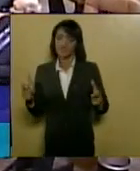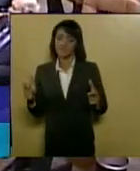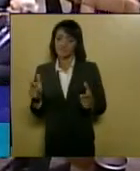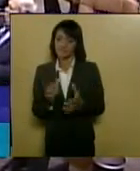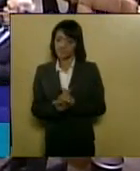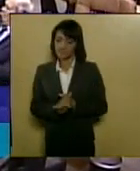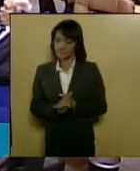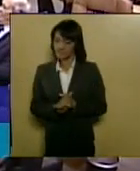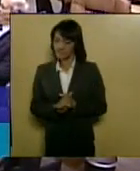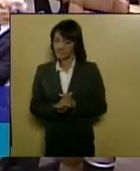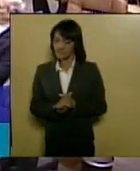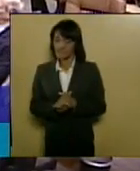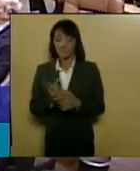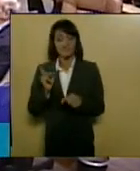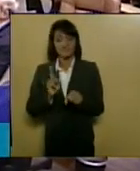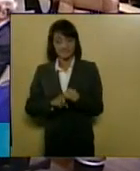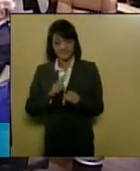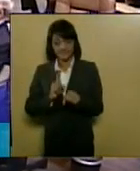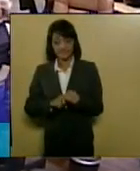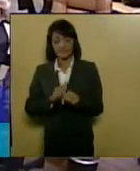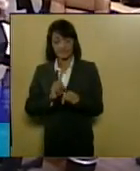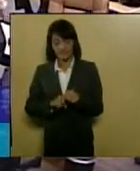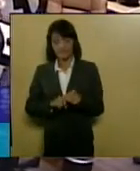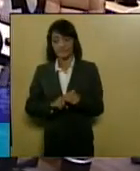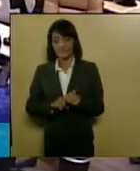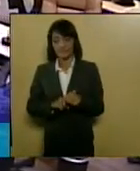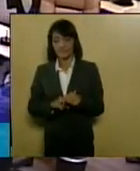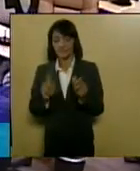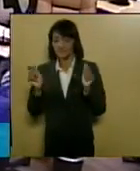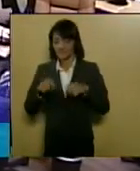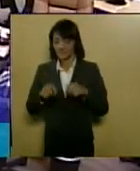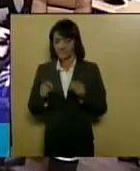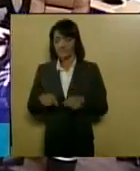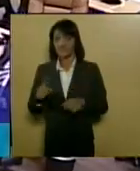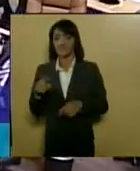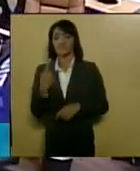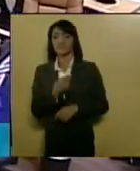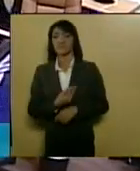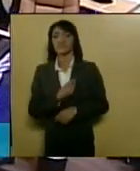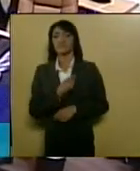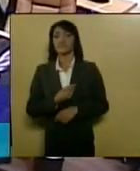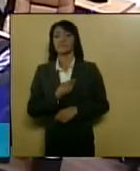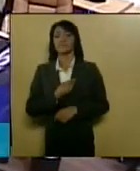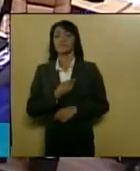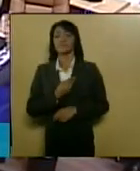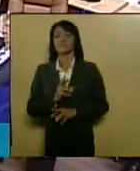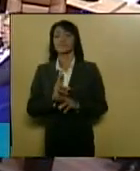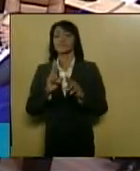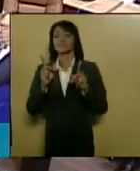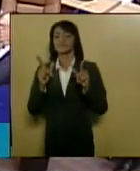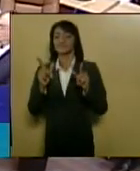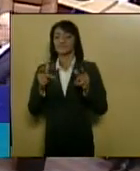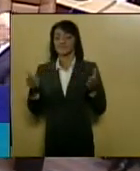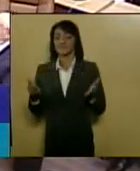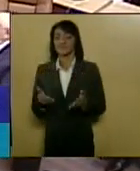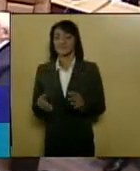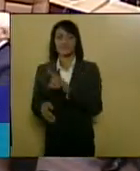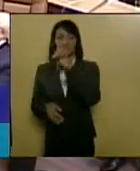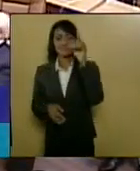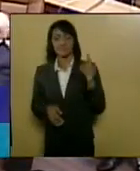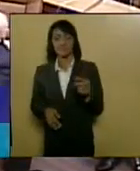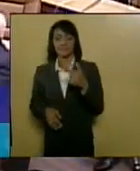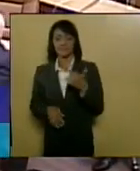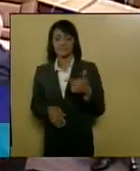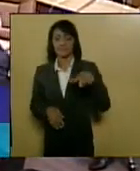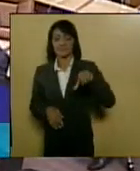que transcendem o tempo e conseguem perpetuar-se em nossas vidas. E hoje, dia 29 de maio